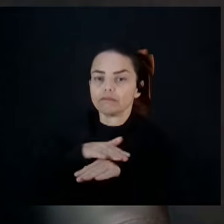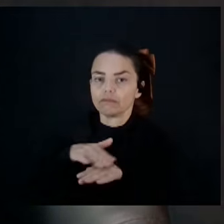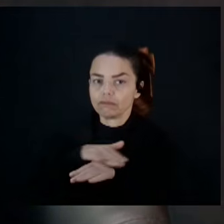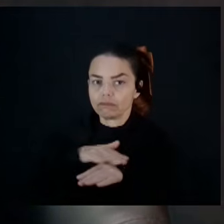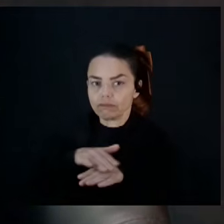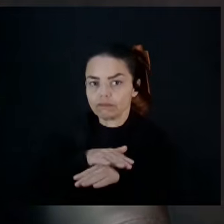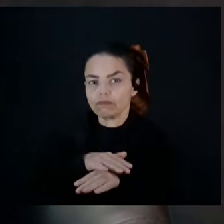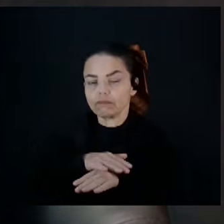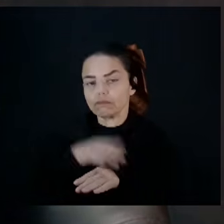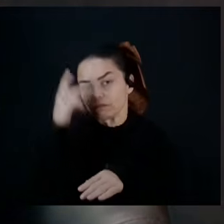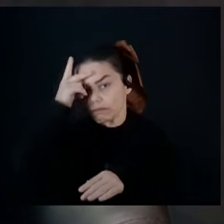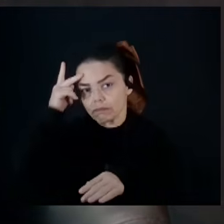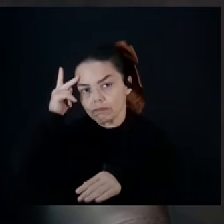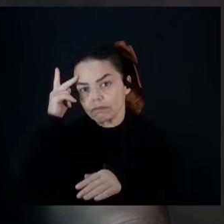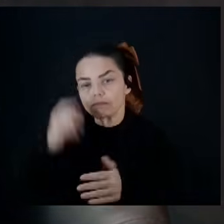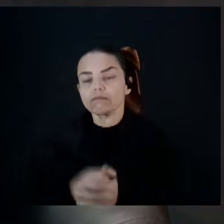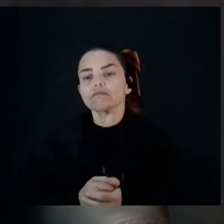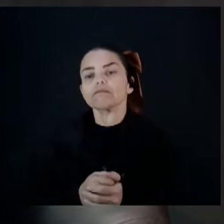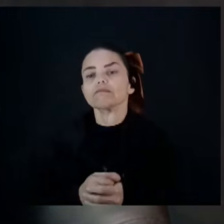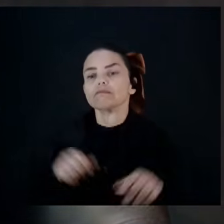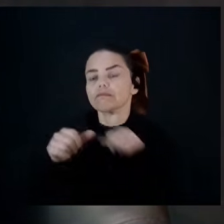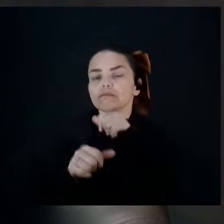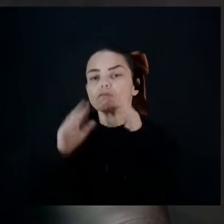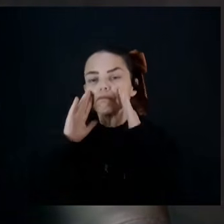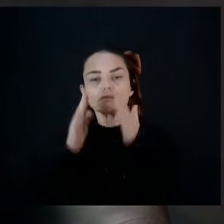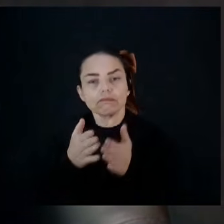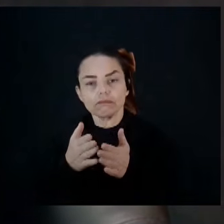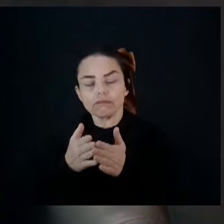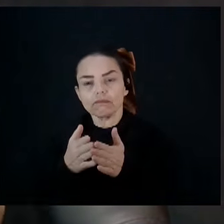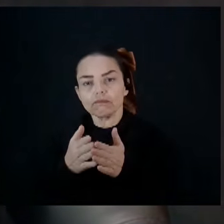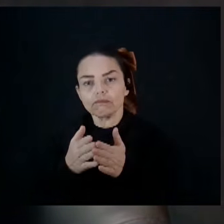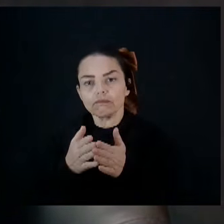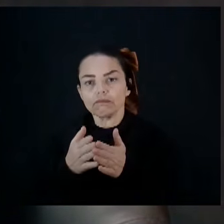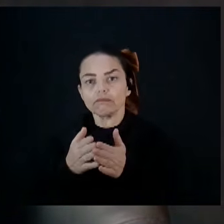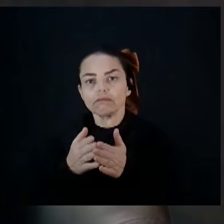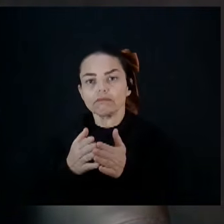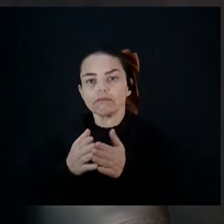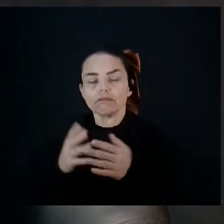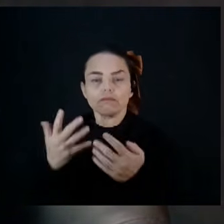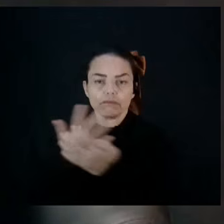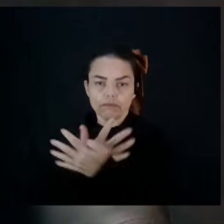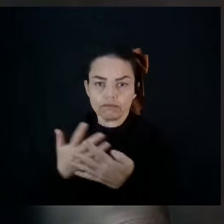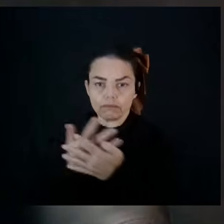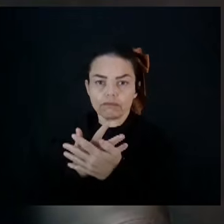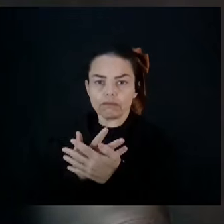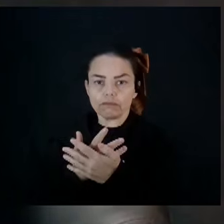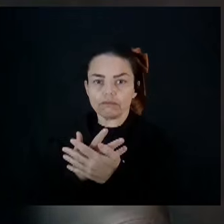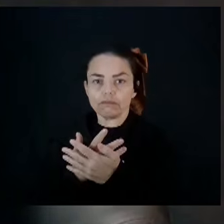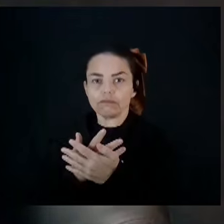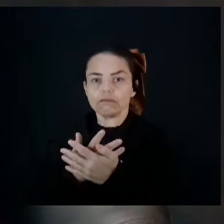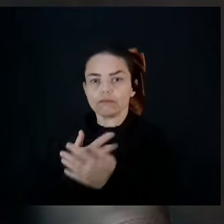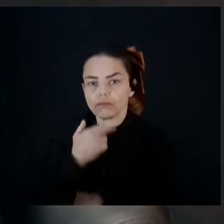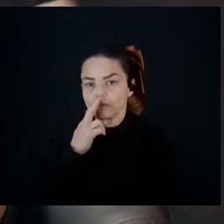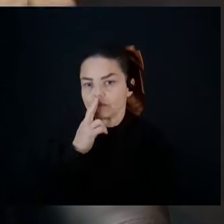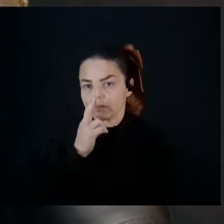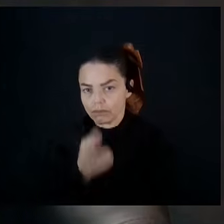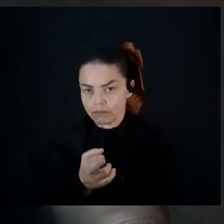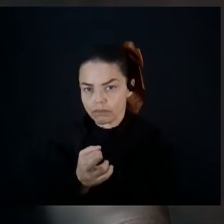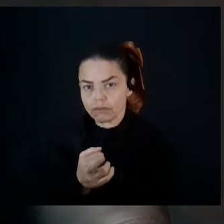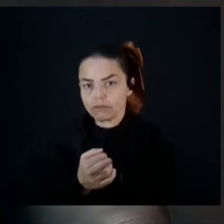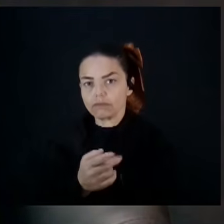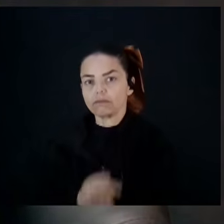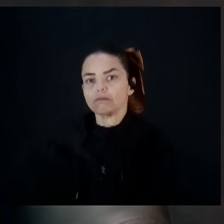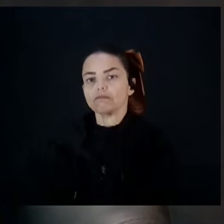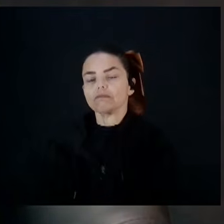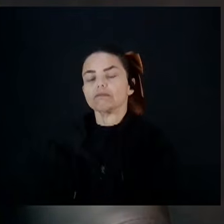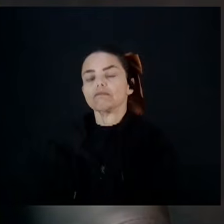alguém, que tal eu mudar o foco ao invés de eu ficar ali ouvindo para responder, que muitas vezes nós fazemos isso, né? Sim. A gente tá ouvindo